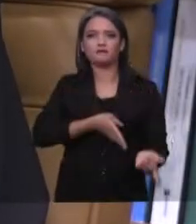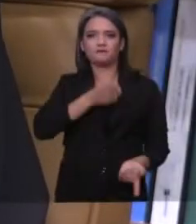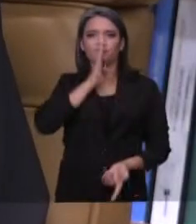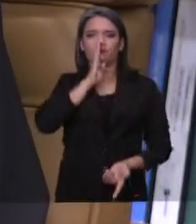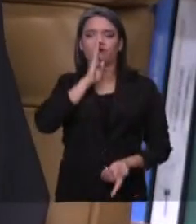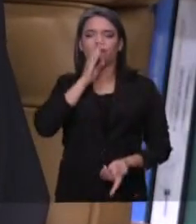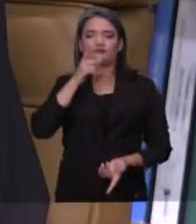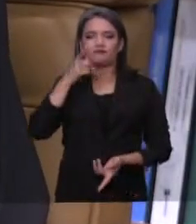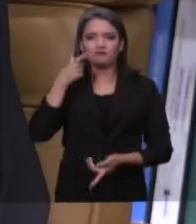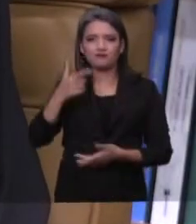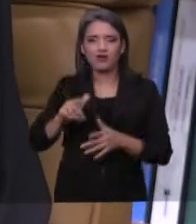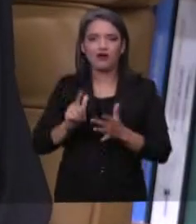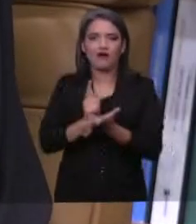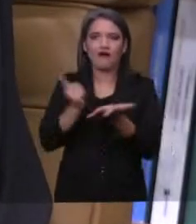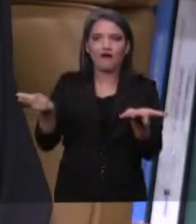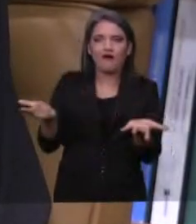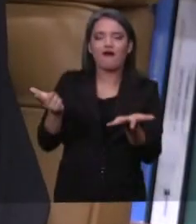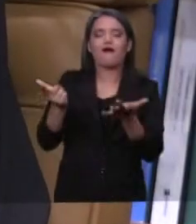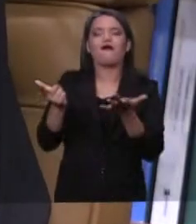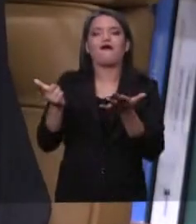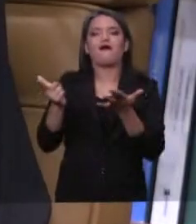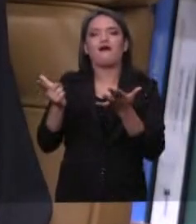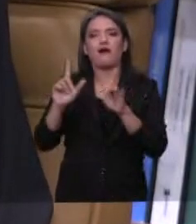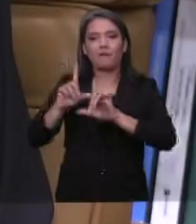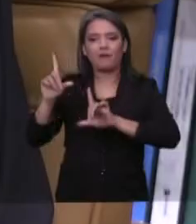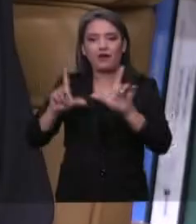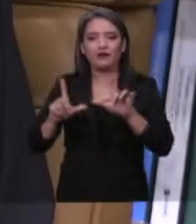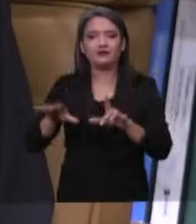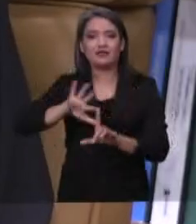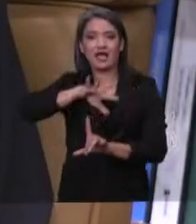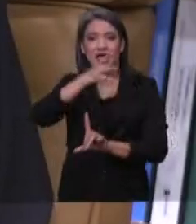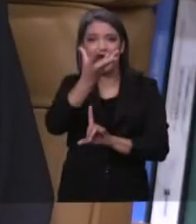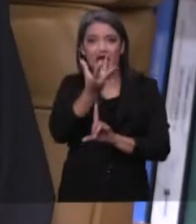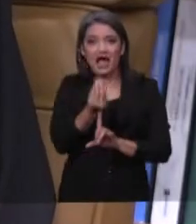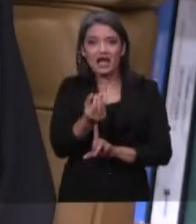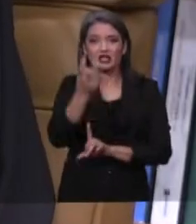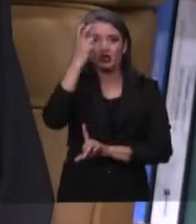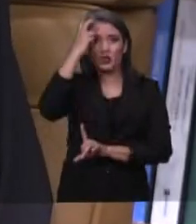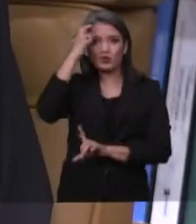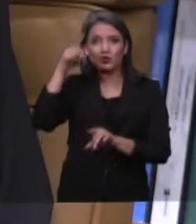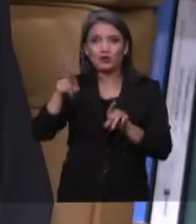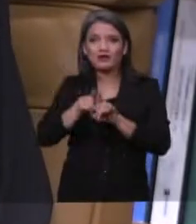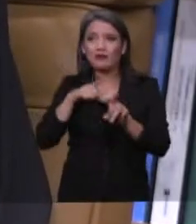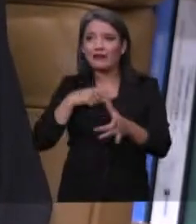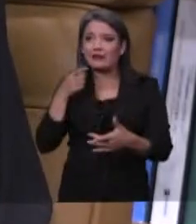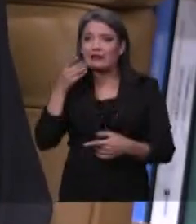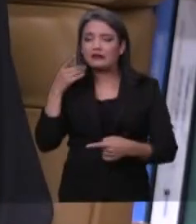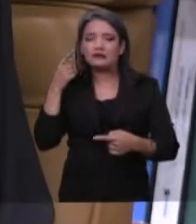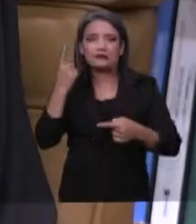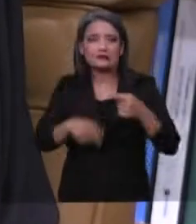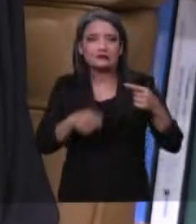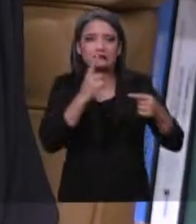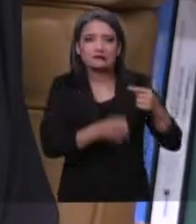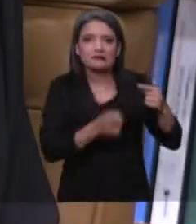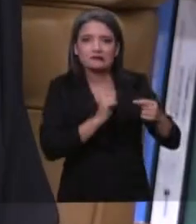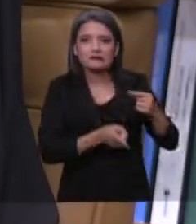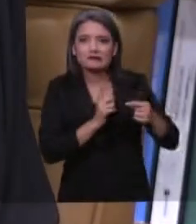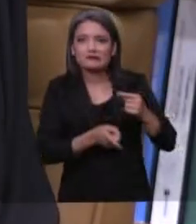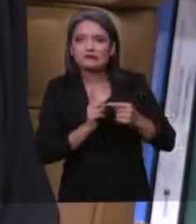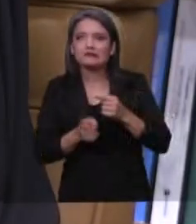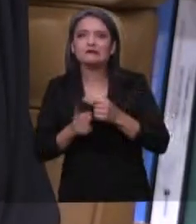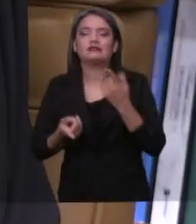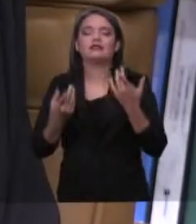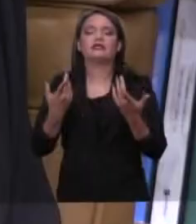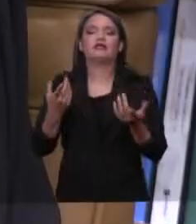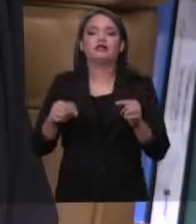as atividades artísticas e culturais. E eu gosto sempre de lembrar que todas as músicas precisavam ser